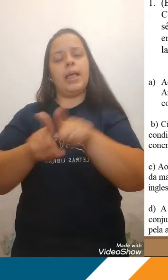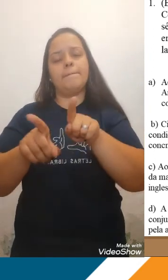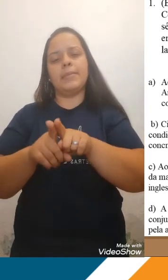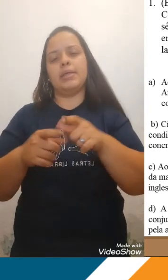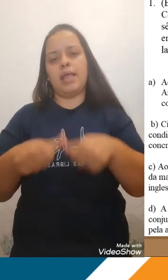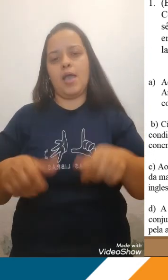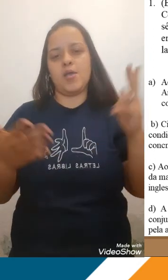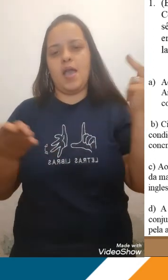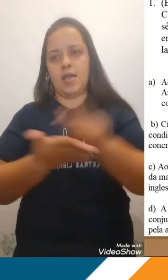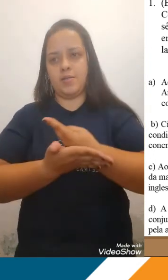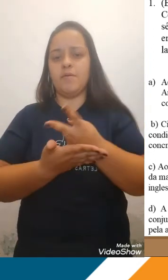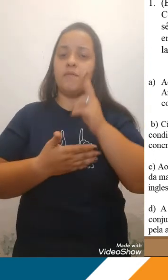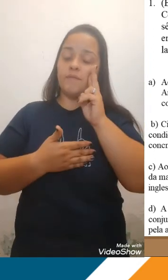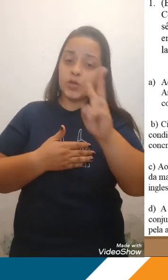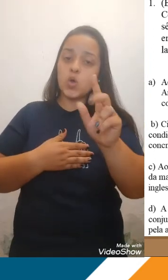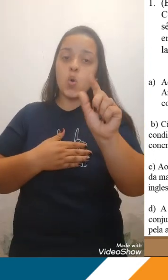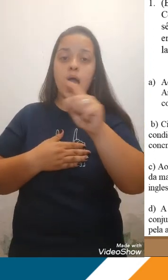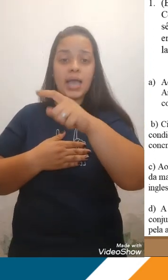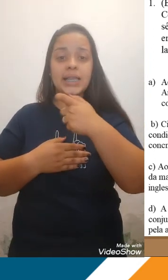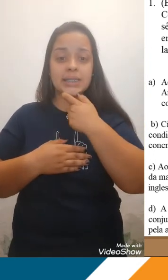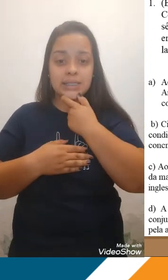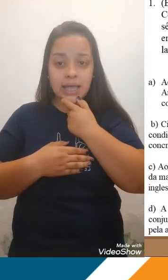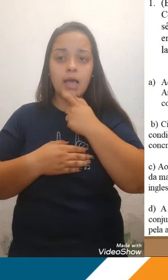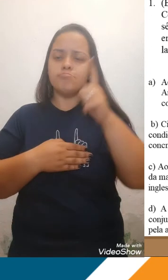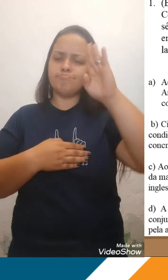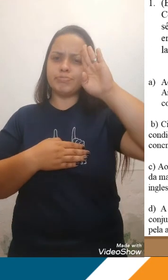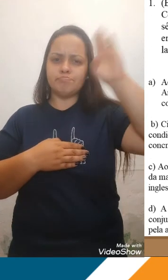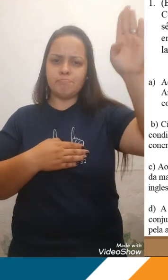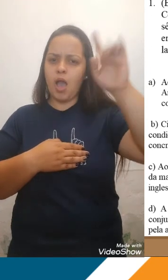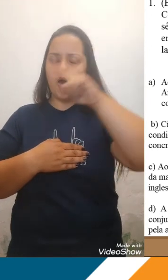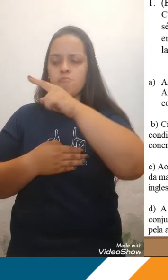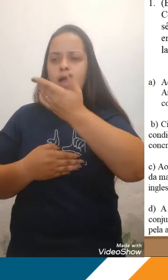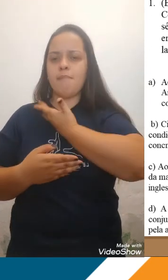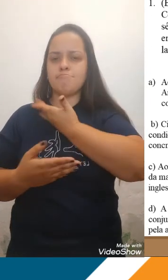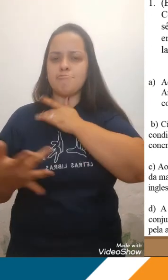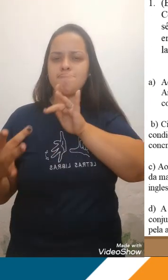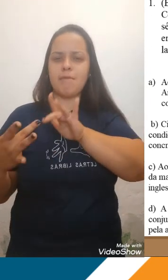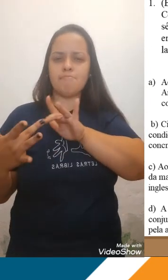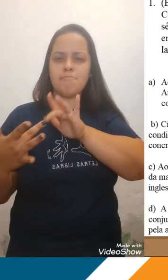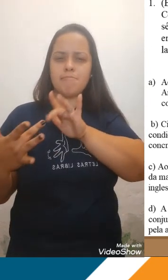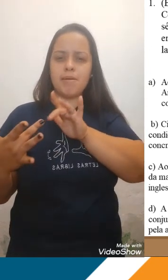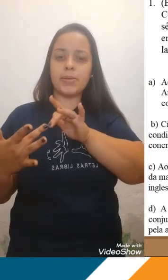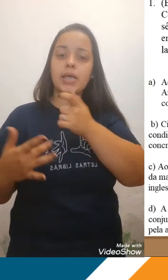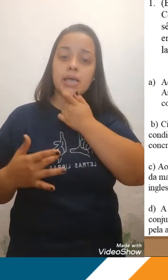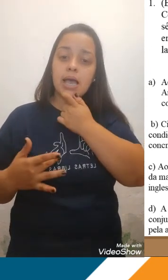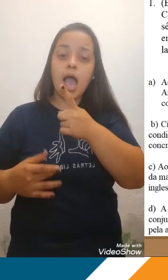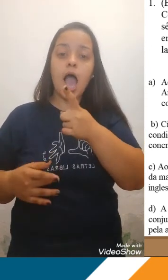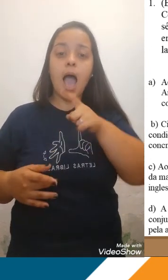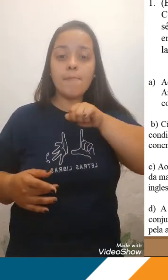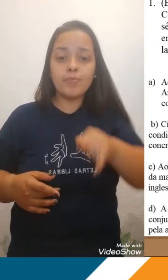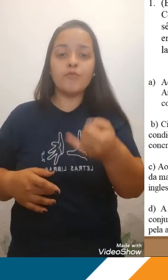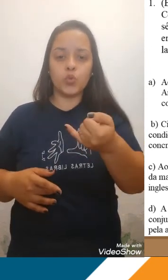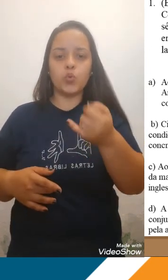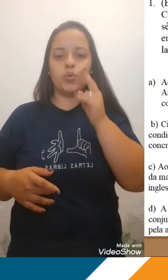também está incorreta. Nós vimos nesta aula que a Inglaterra, a principal aliada de Portugal naquele período, se beneficiou economicamente